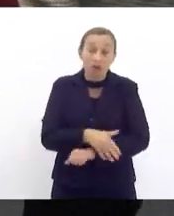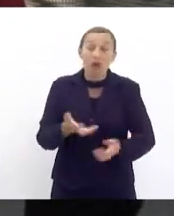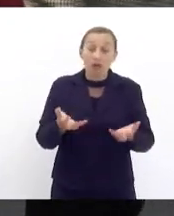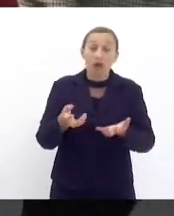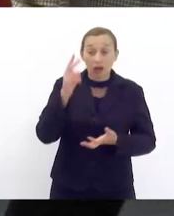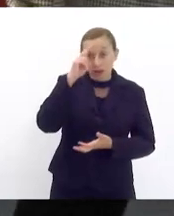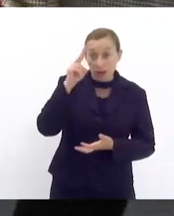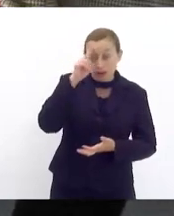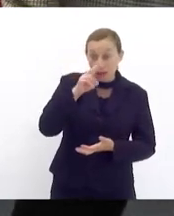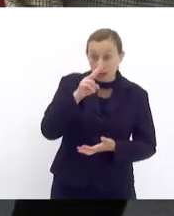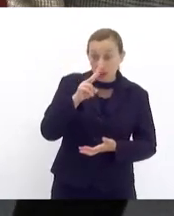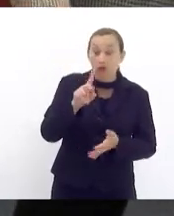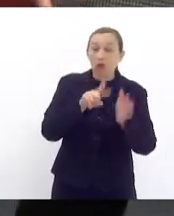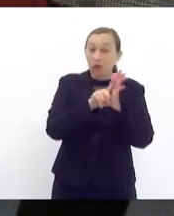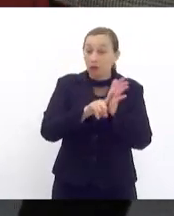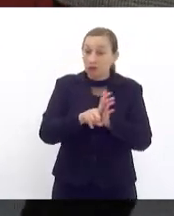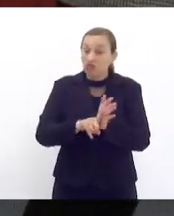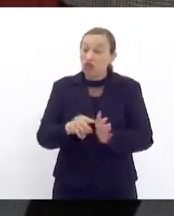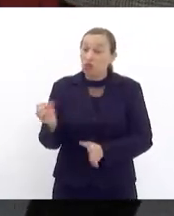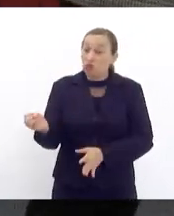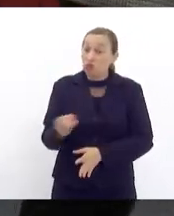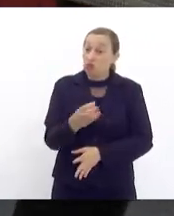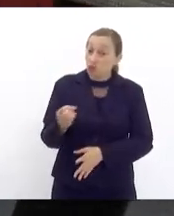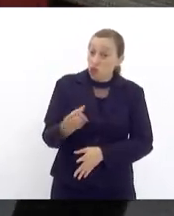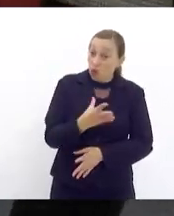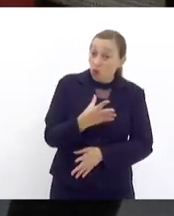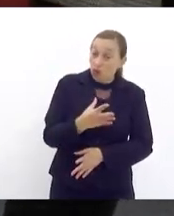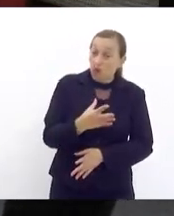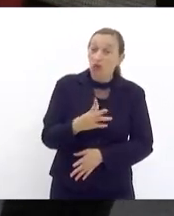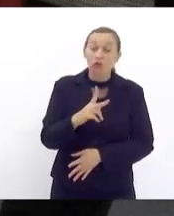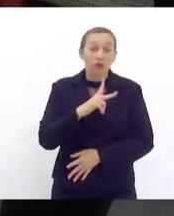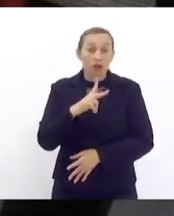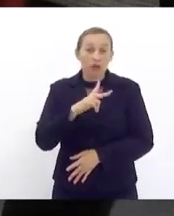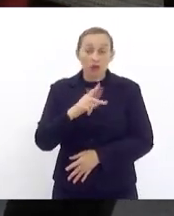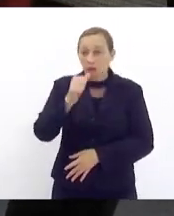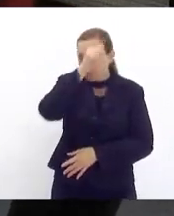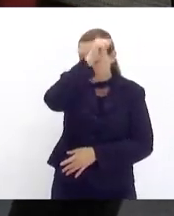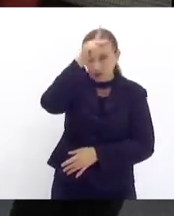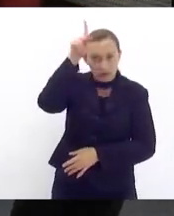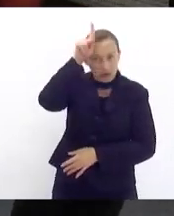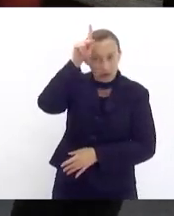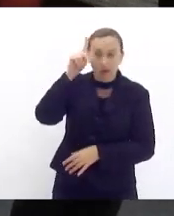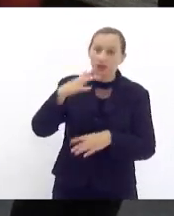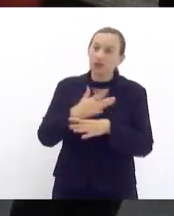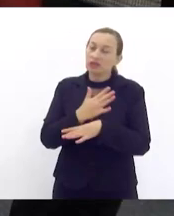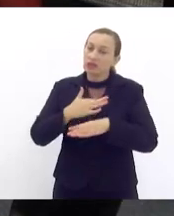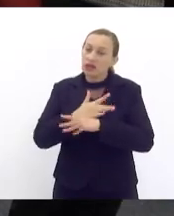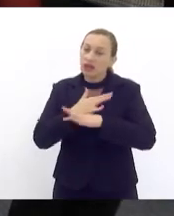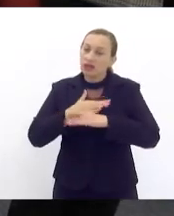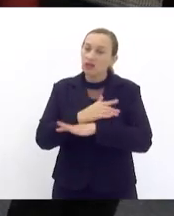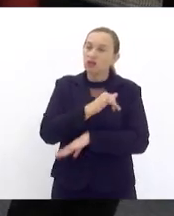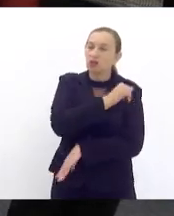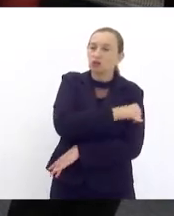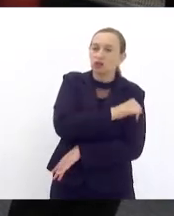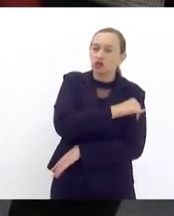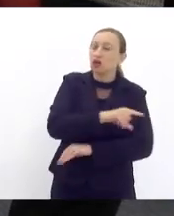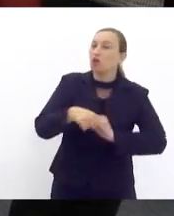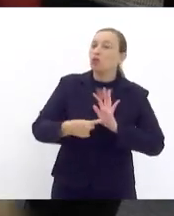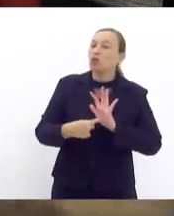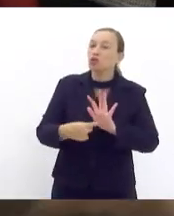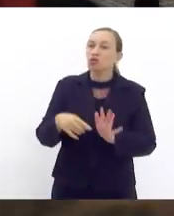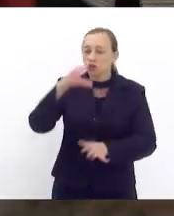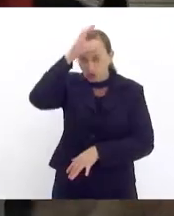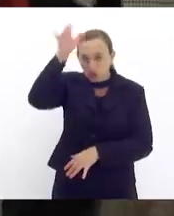lembrar que uma recente pesquisa feita pela própria prefeitura da cidade do Rio de Janeiro demonstrou